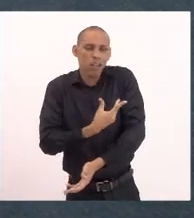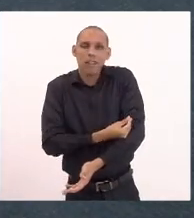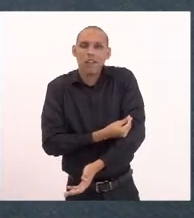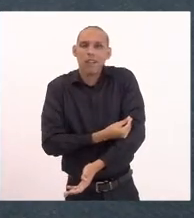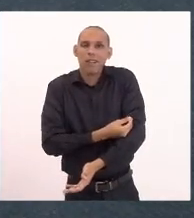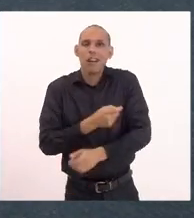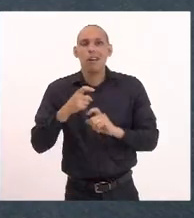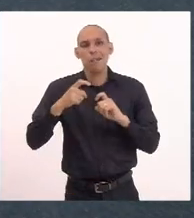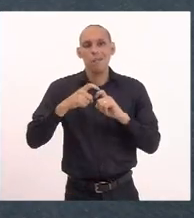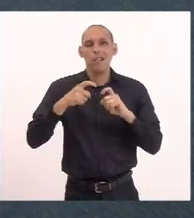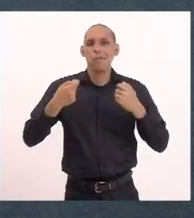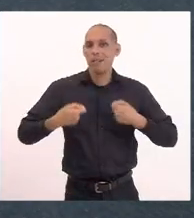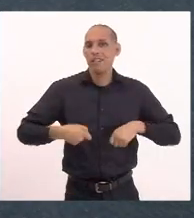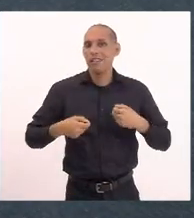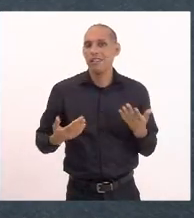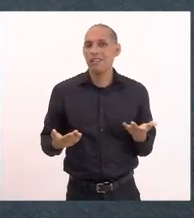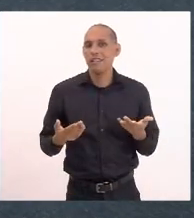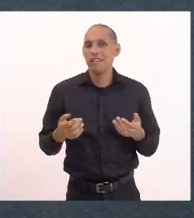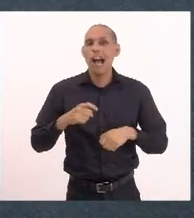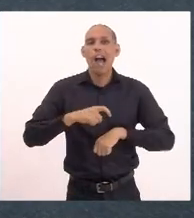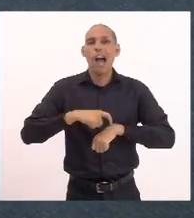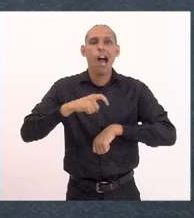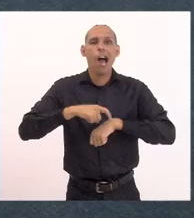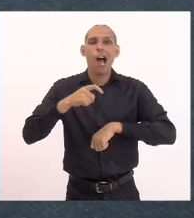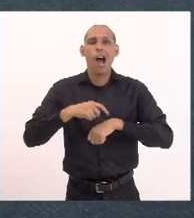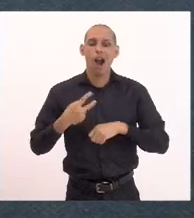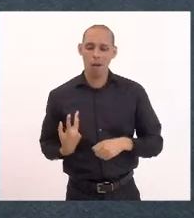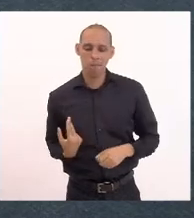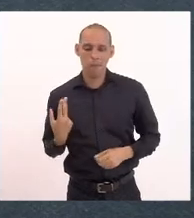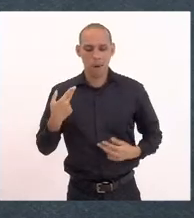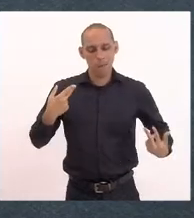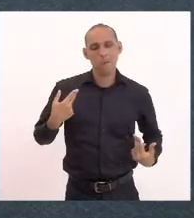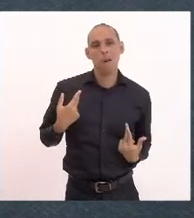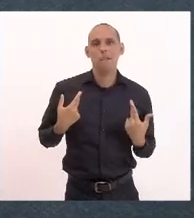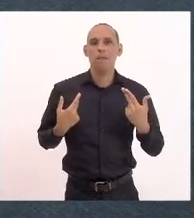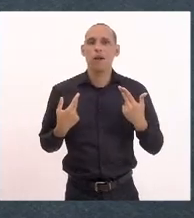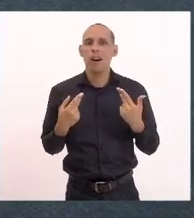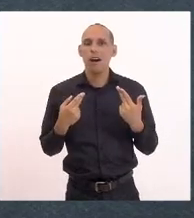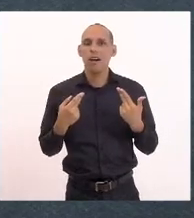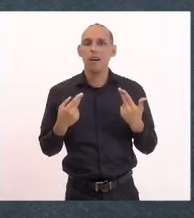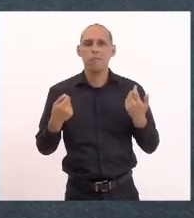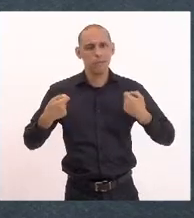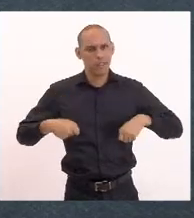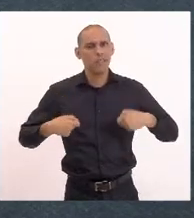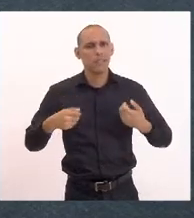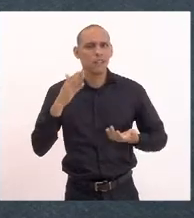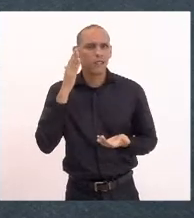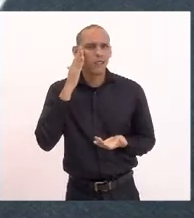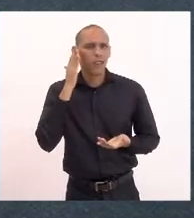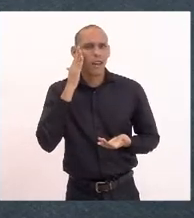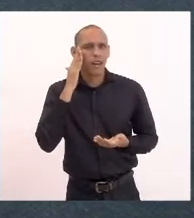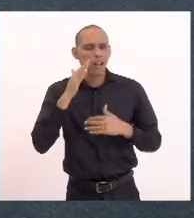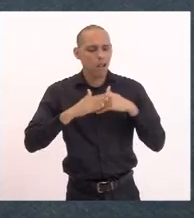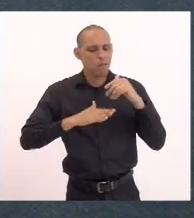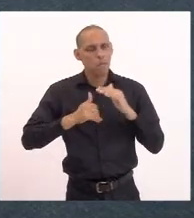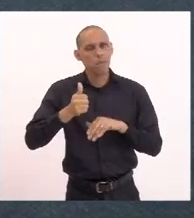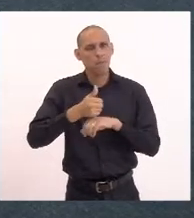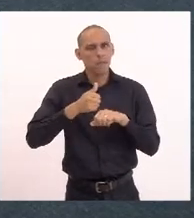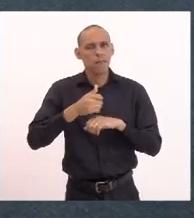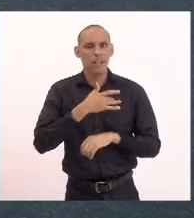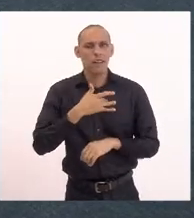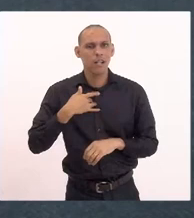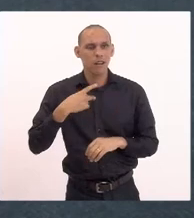também, nas suas cirurgias, é fundamental que se pense na saúde dos profissionais de